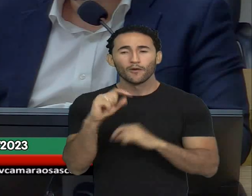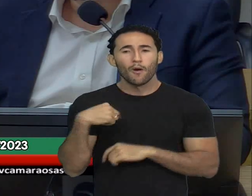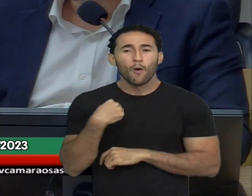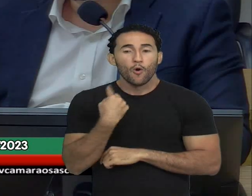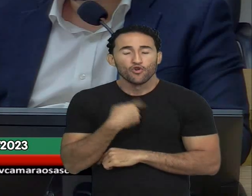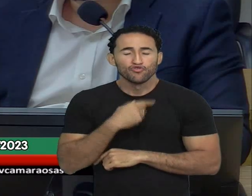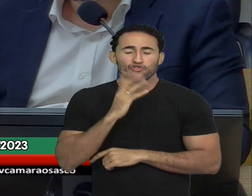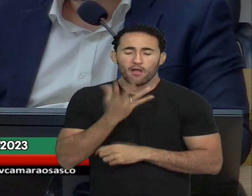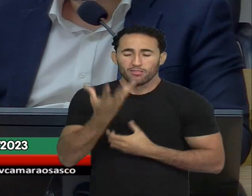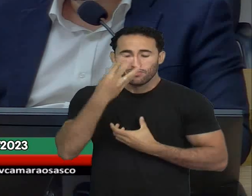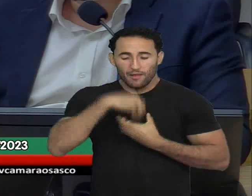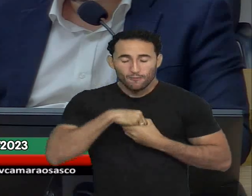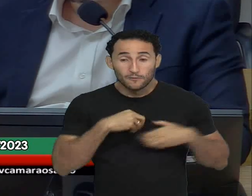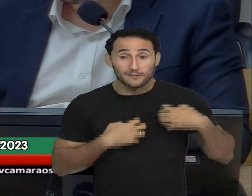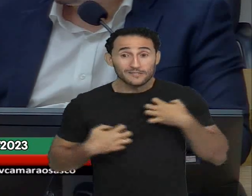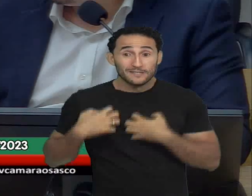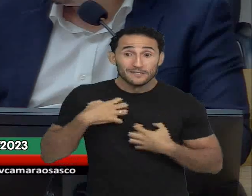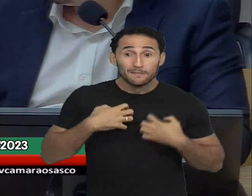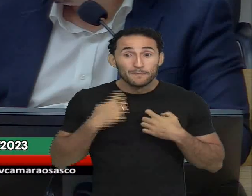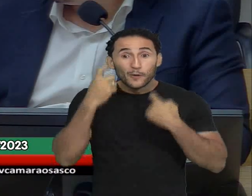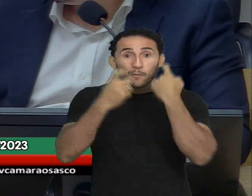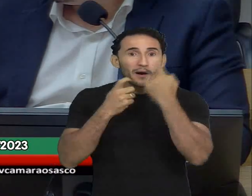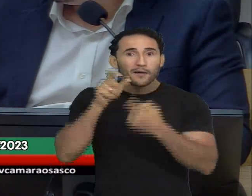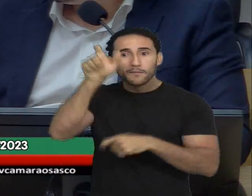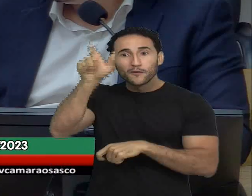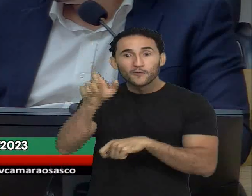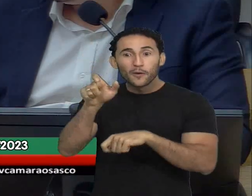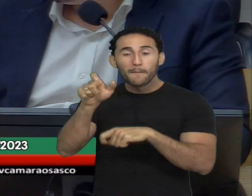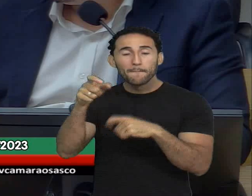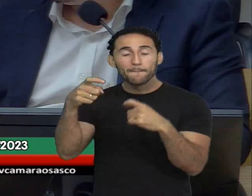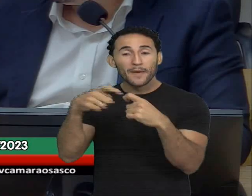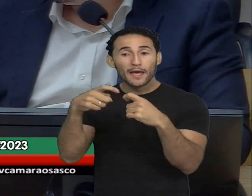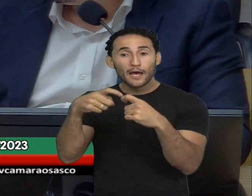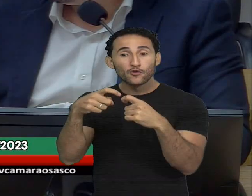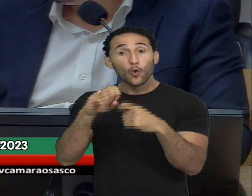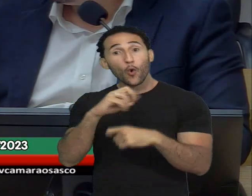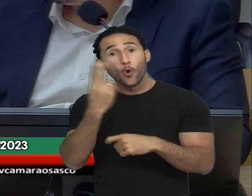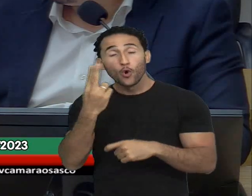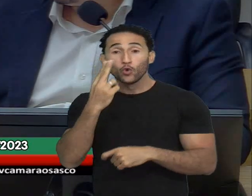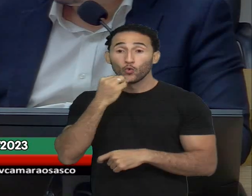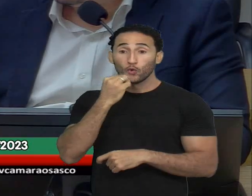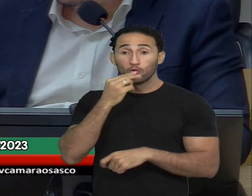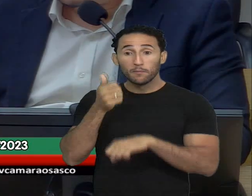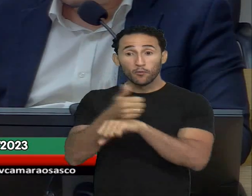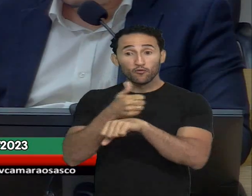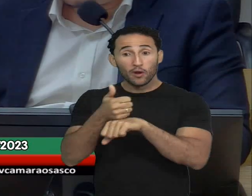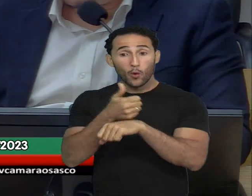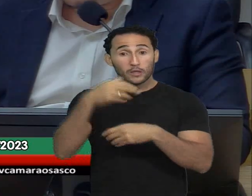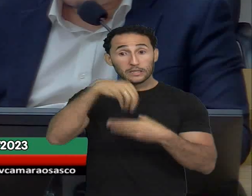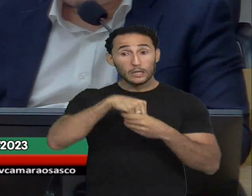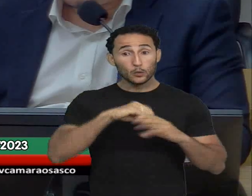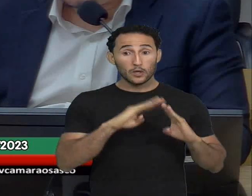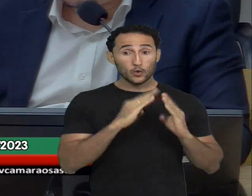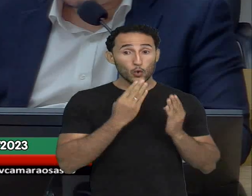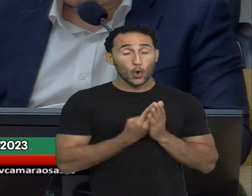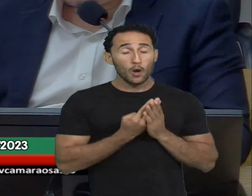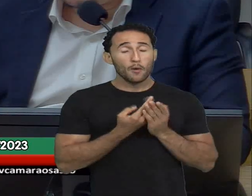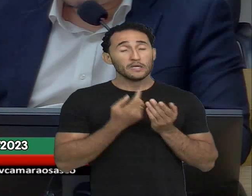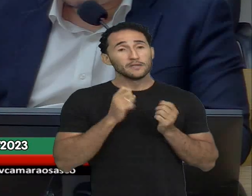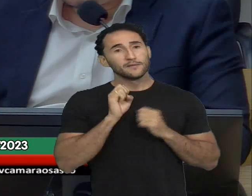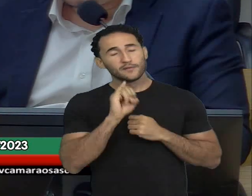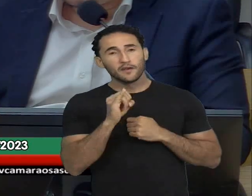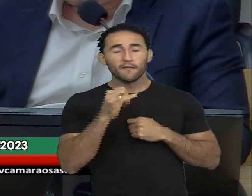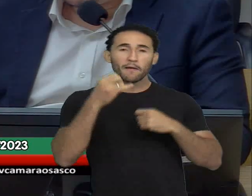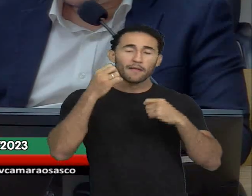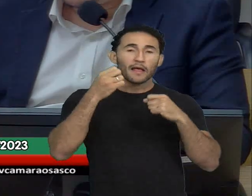preocupação até de ter mesmo um médico nutricionista nas escolas, né? porque a gente, se for falar aqui de